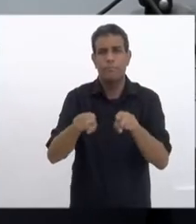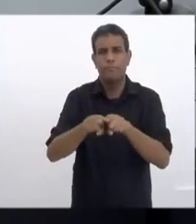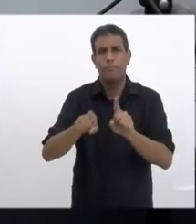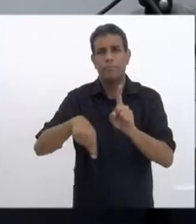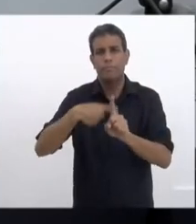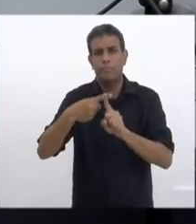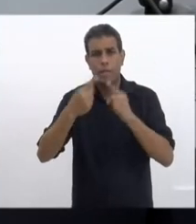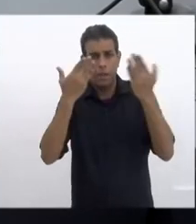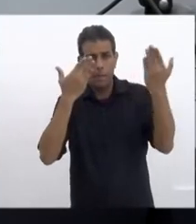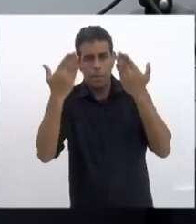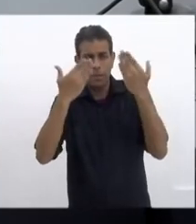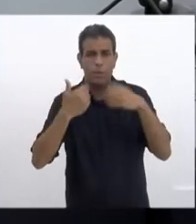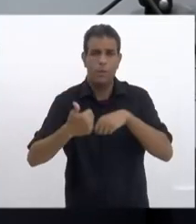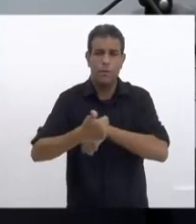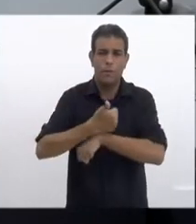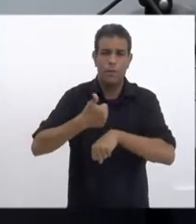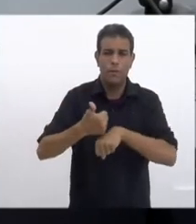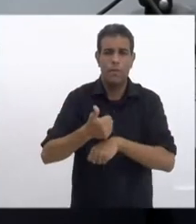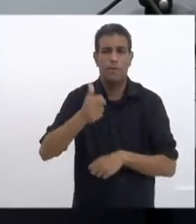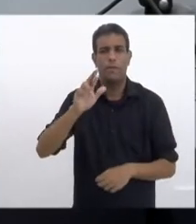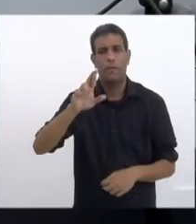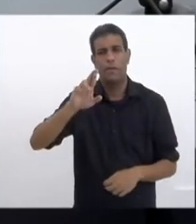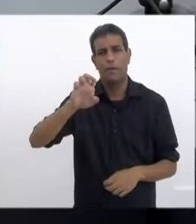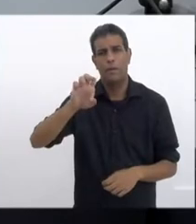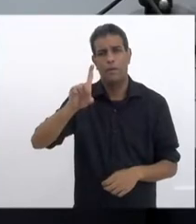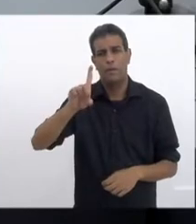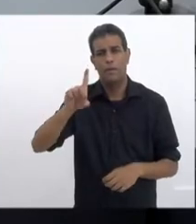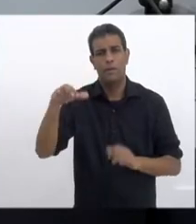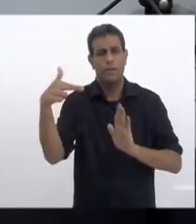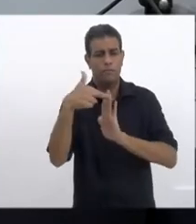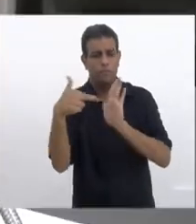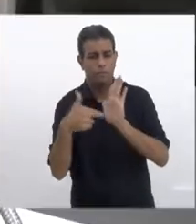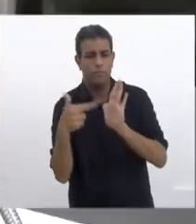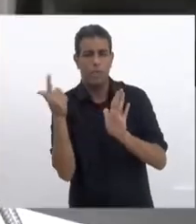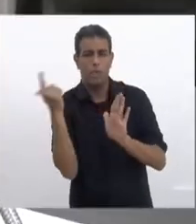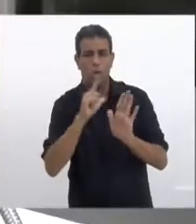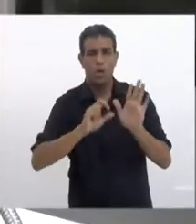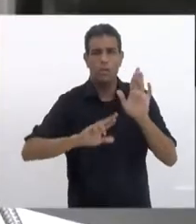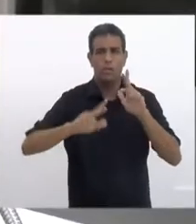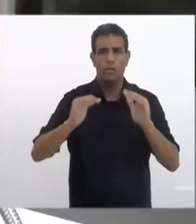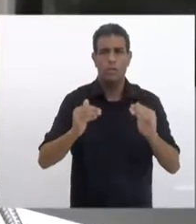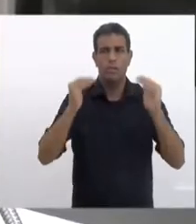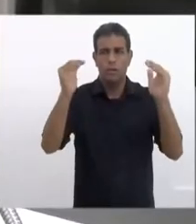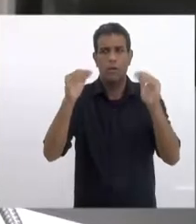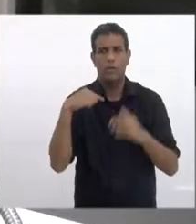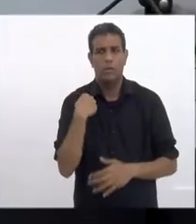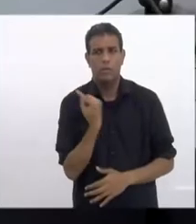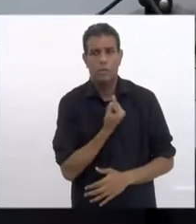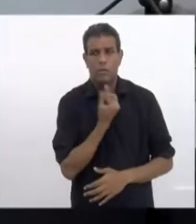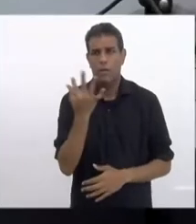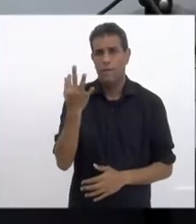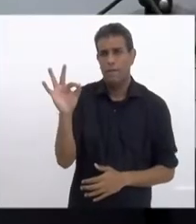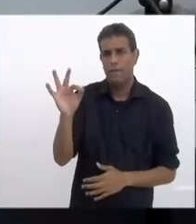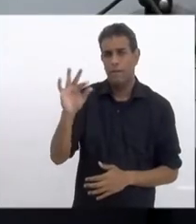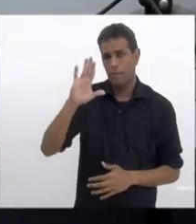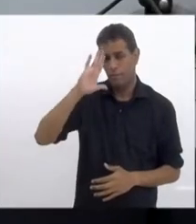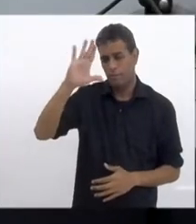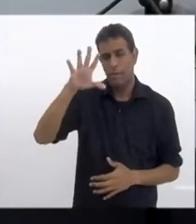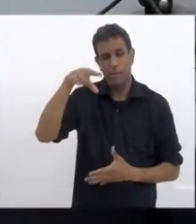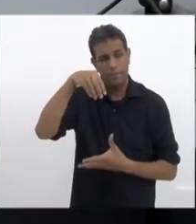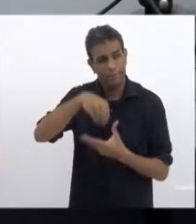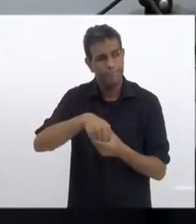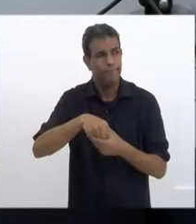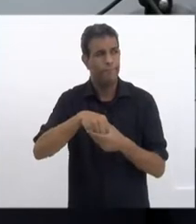psicólogo. Por mais que a RDC 29 diz que você pode ter o de nível superior, mas nós, como federação, estamos priorizando sempre,